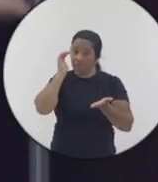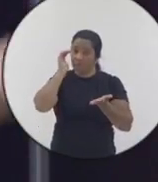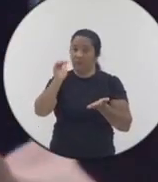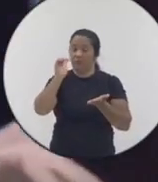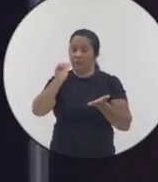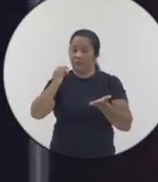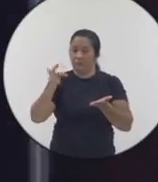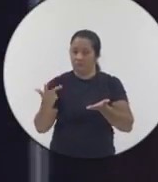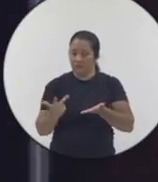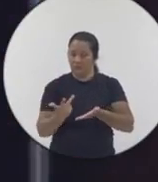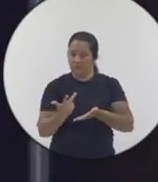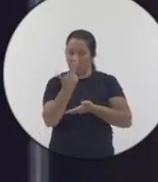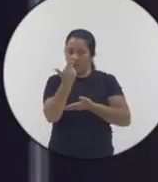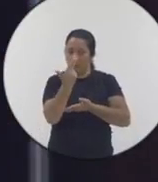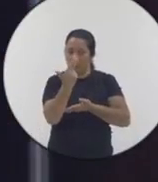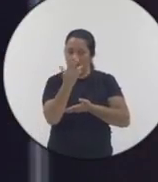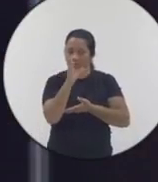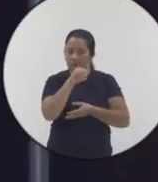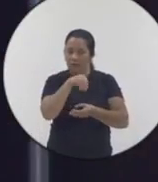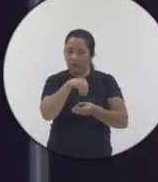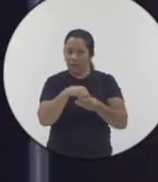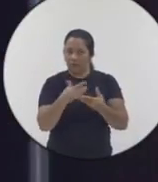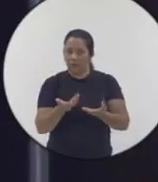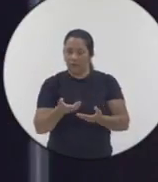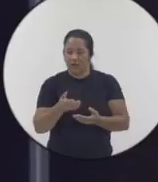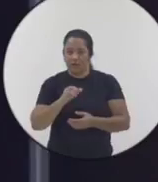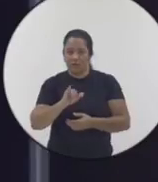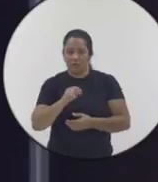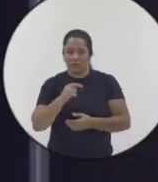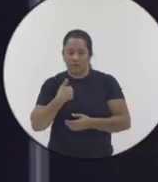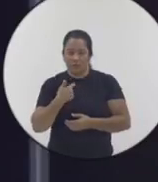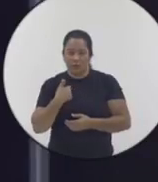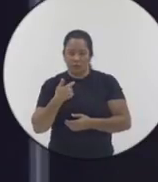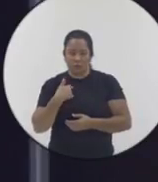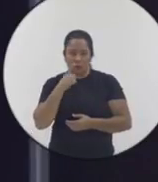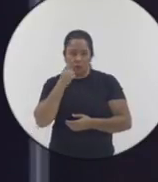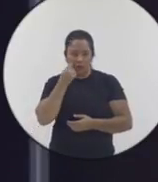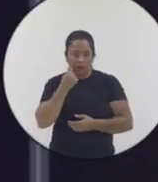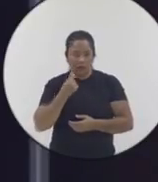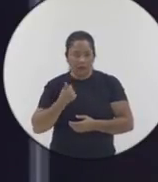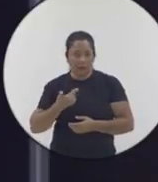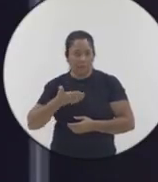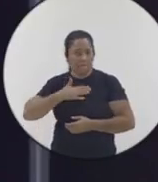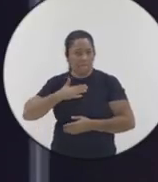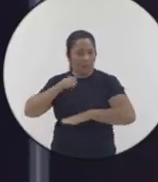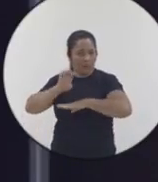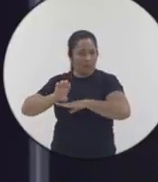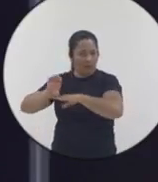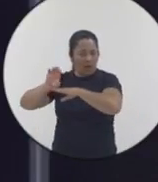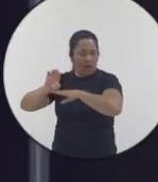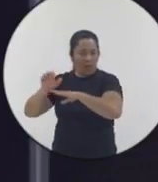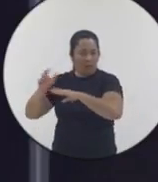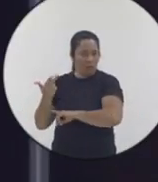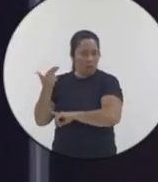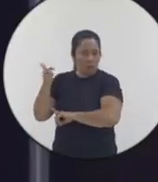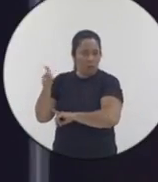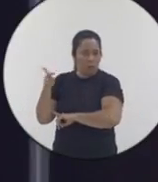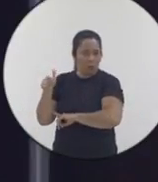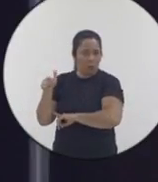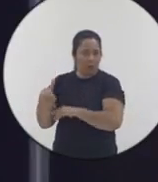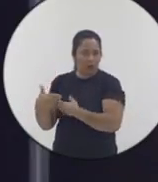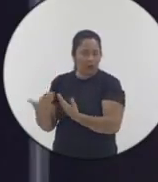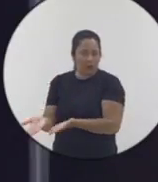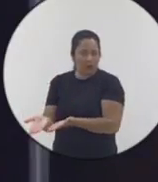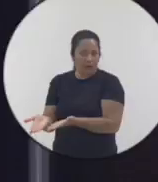realizada dignamente nos centros que são feitos, porque se eu sou sergipana, meu Estado não faz a cirurgia, eu necessito concluir